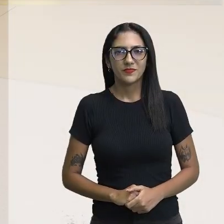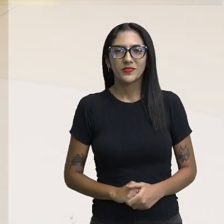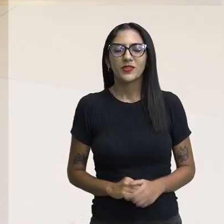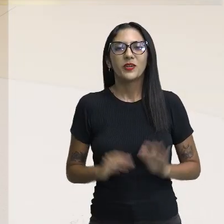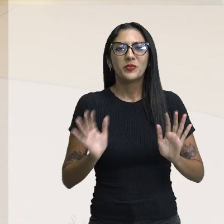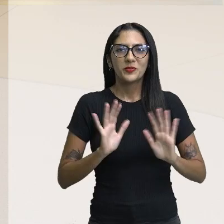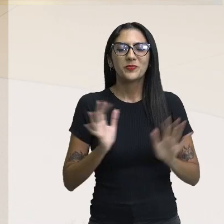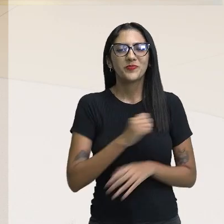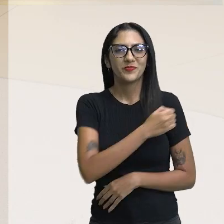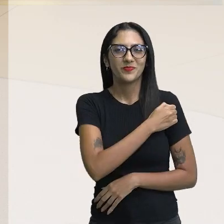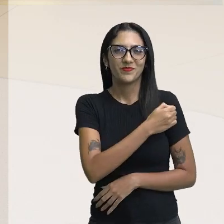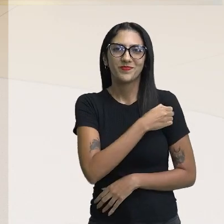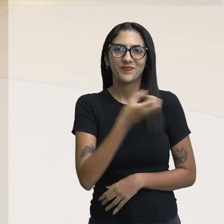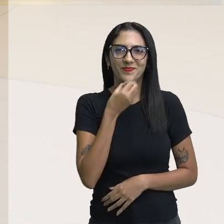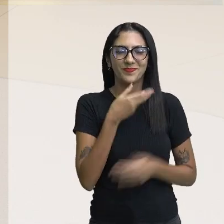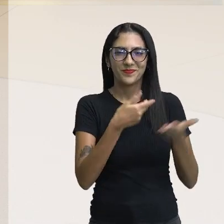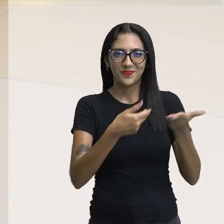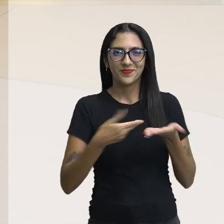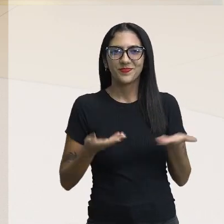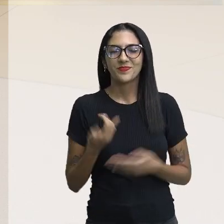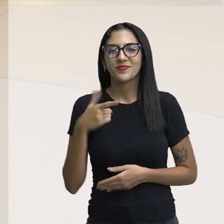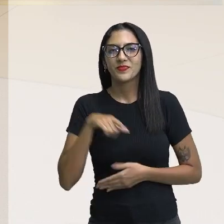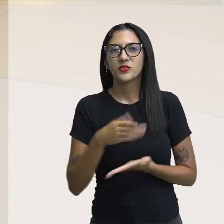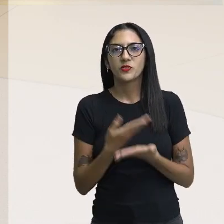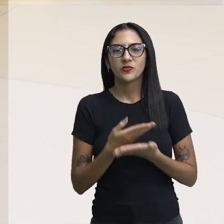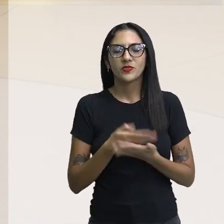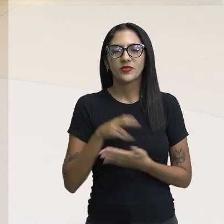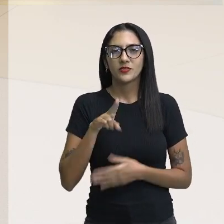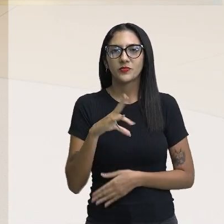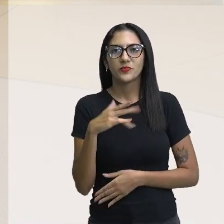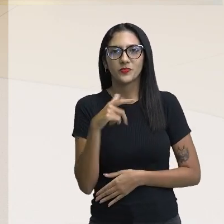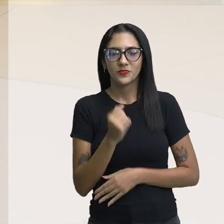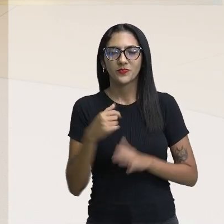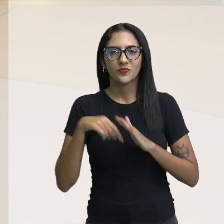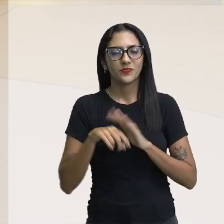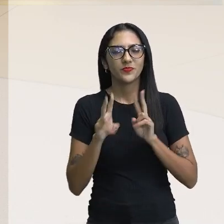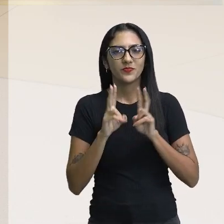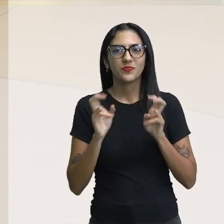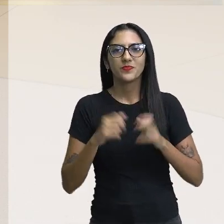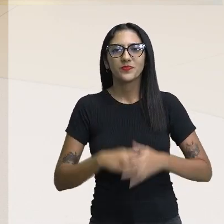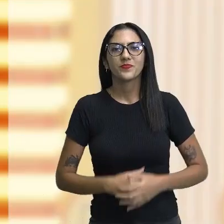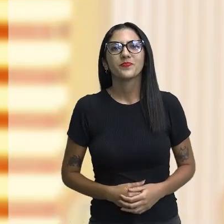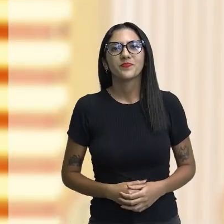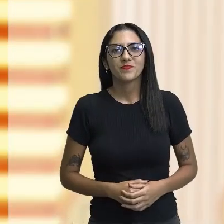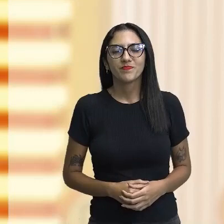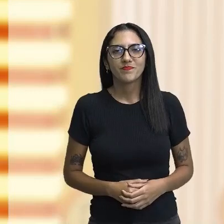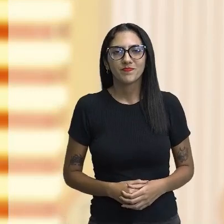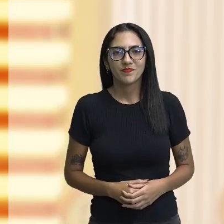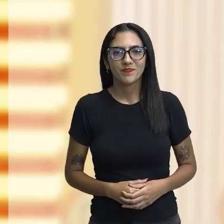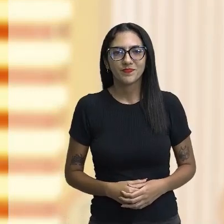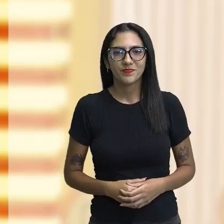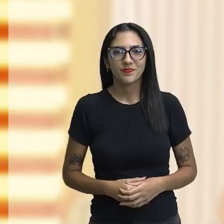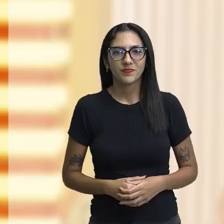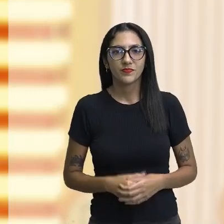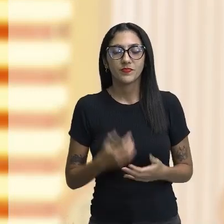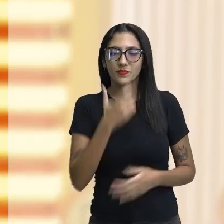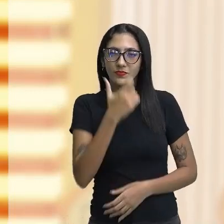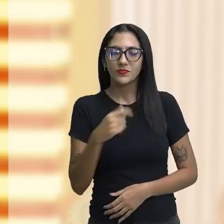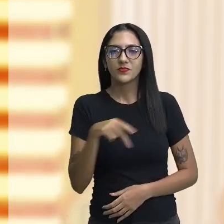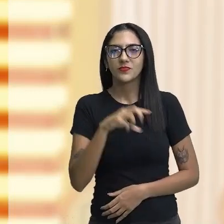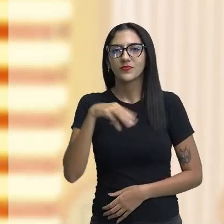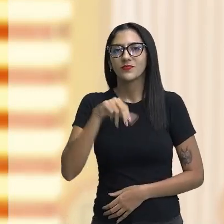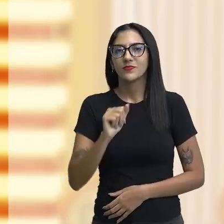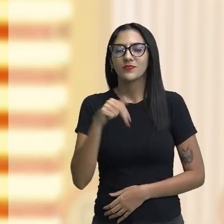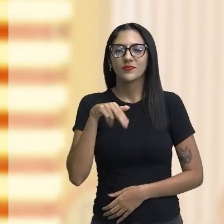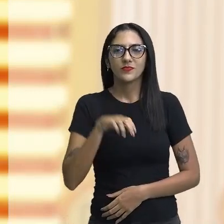Olá a todos, sejam bem-vindos à nossa unidade curricular de aprofundamento. Eu sou a professora